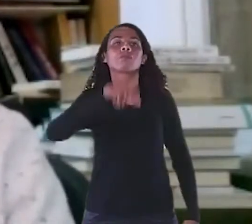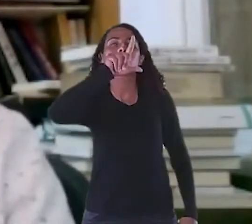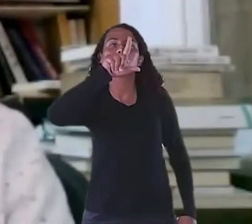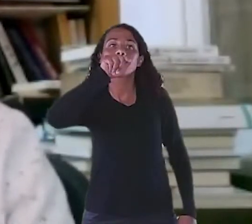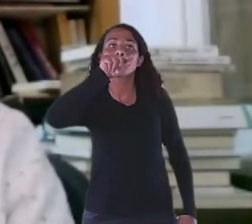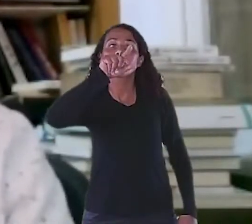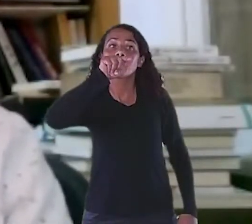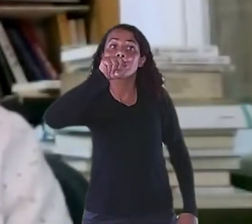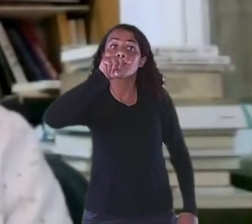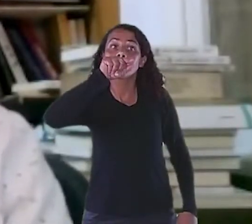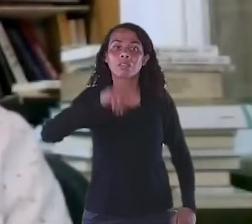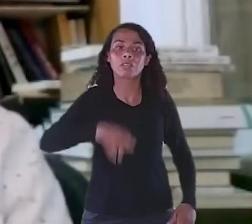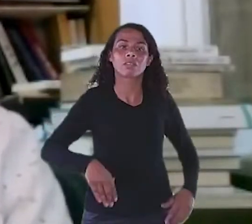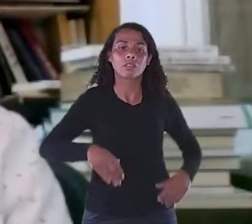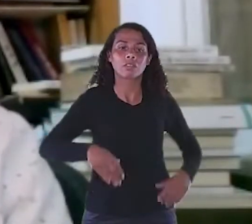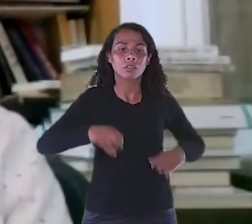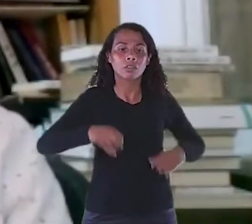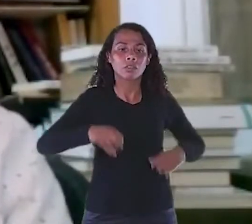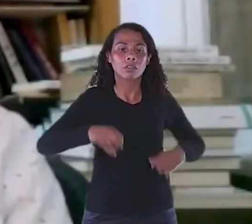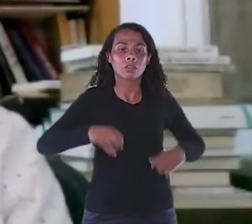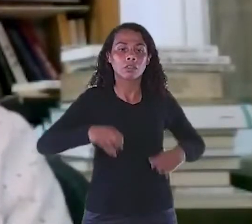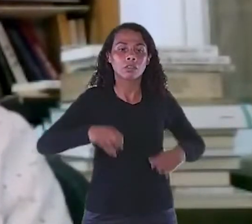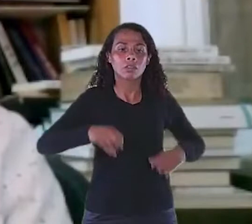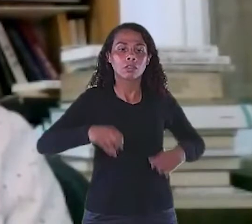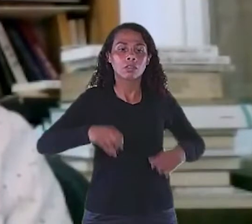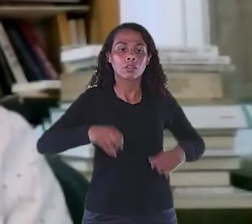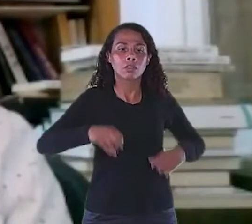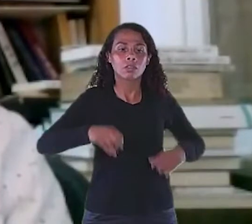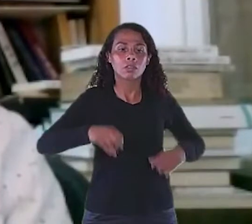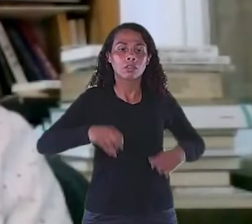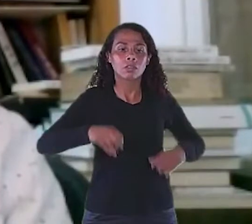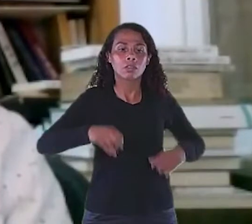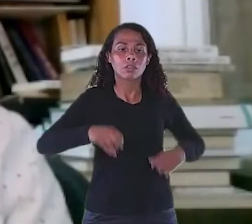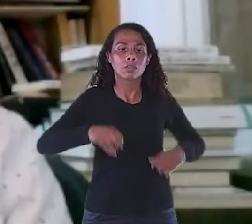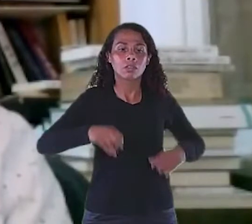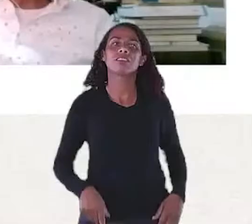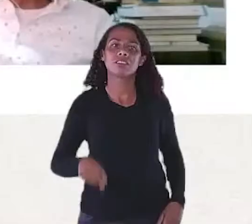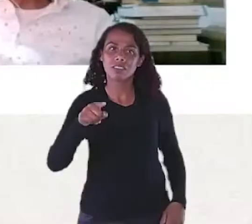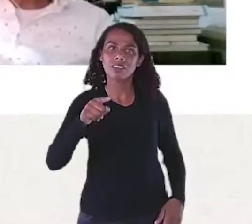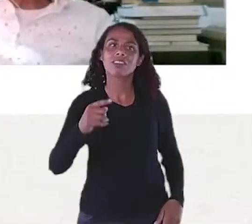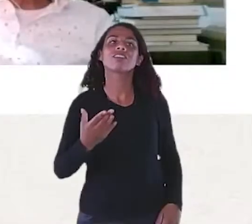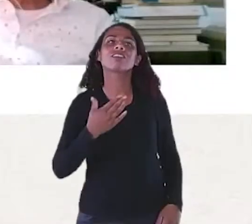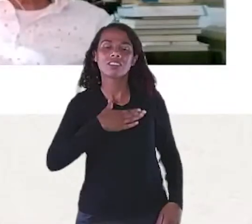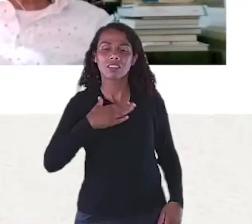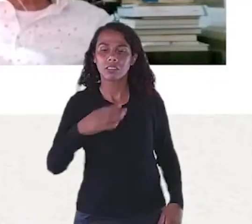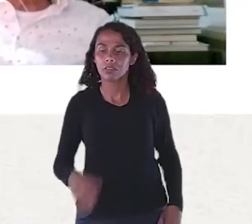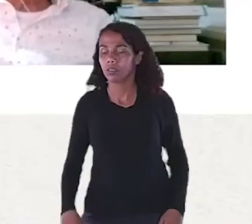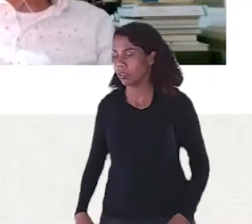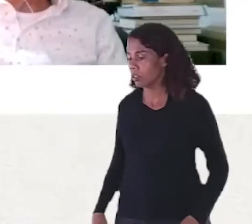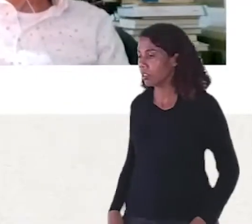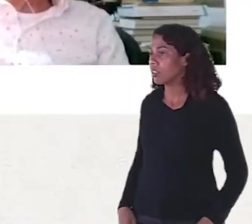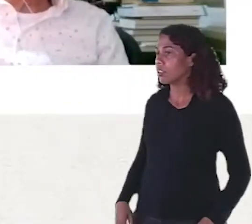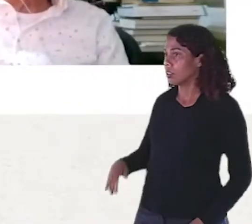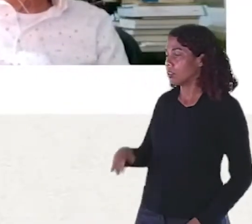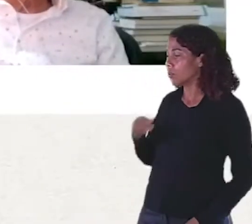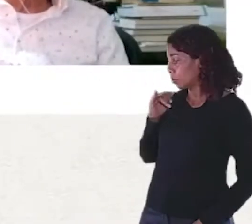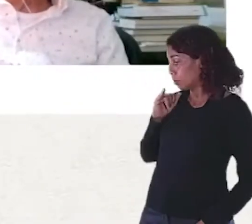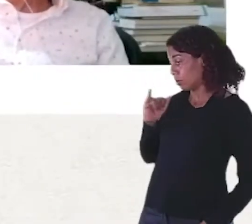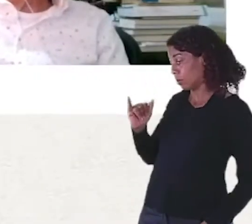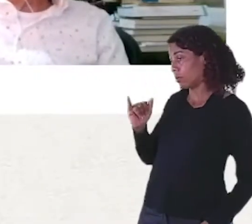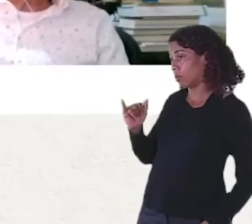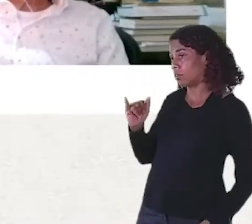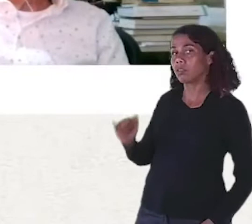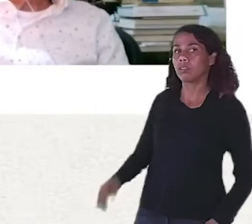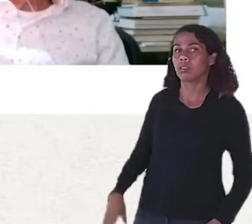quem está nos ouvindo e se dispõe a ler, né? Então já você falou que não tinha ninguém, tá aqui já